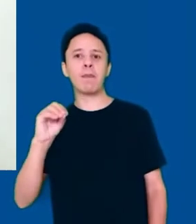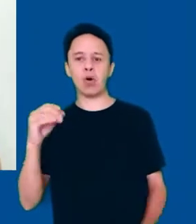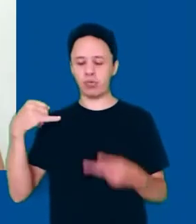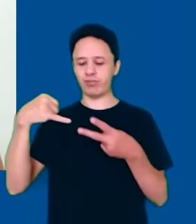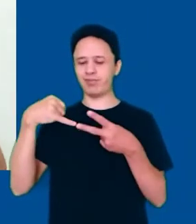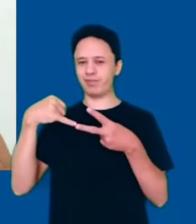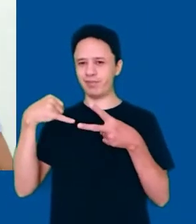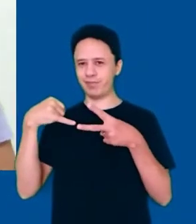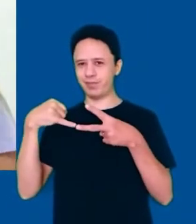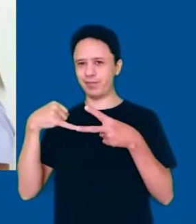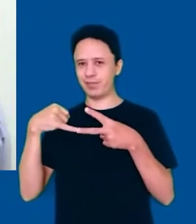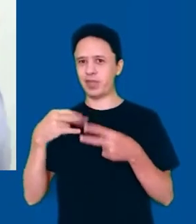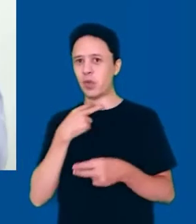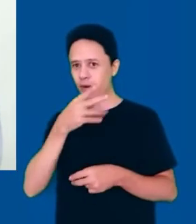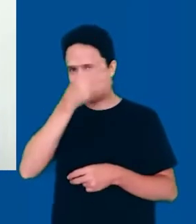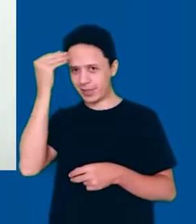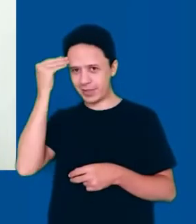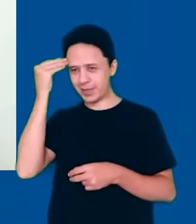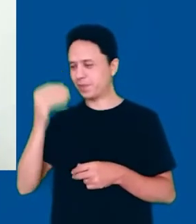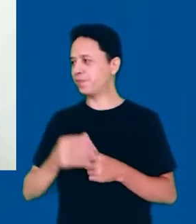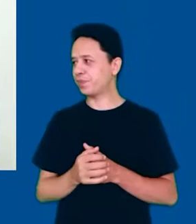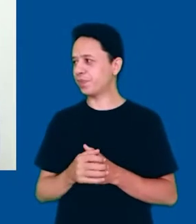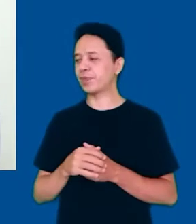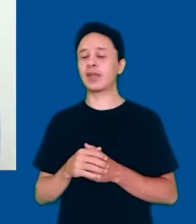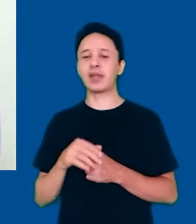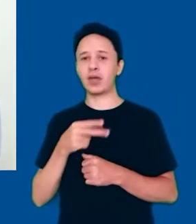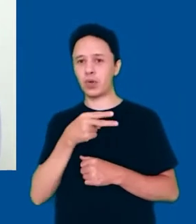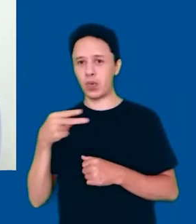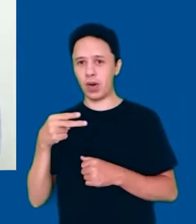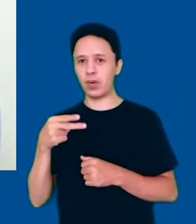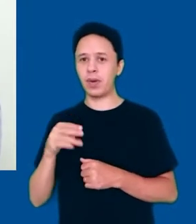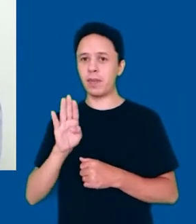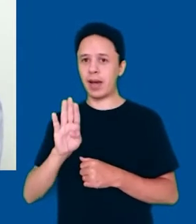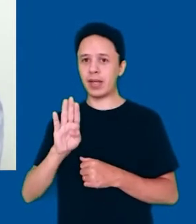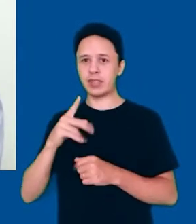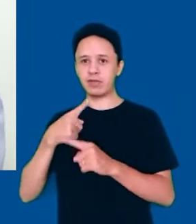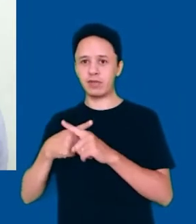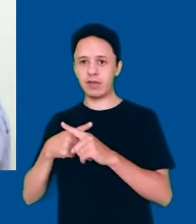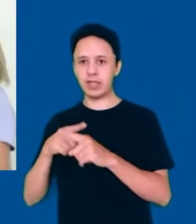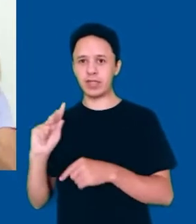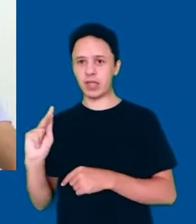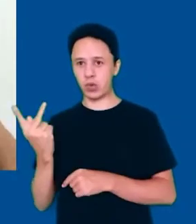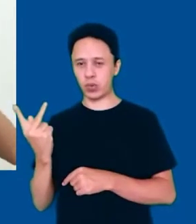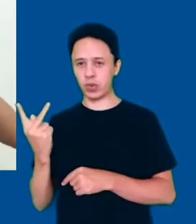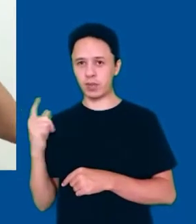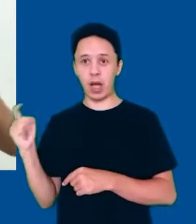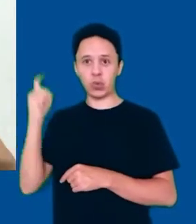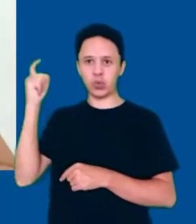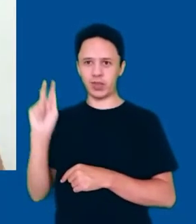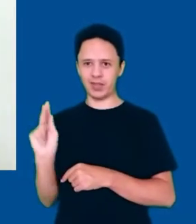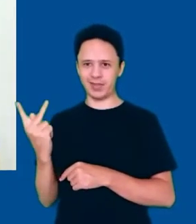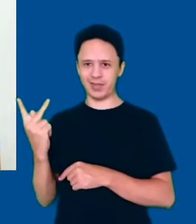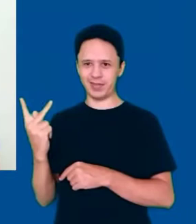paralelogramo, tá? Pra você não esquecer que eu tô falando dele. É base vezes altura, porque eu vou partir